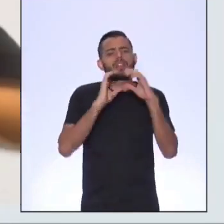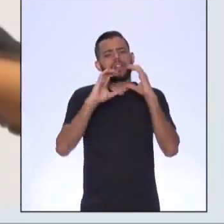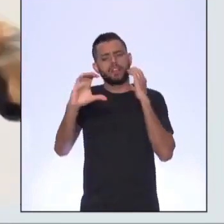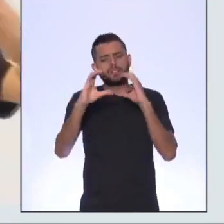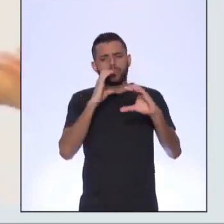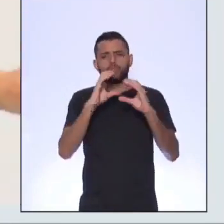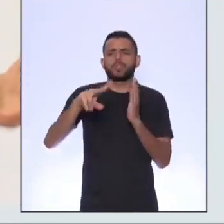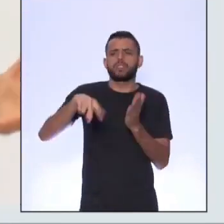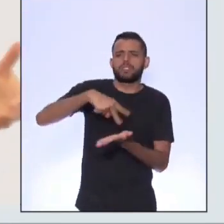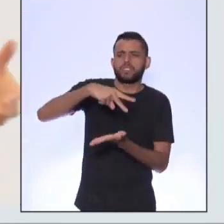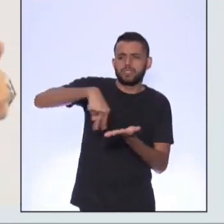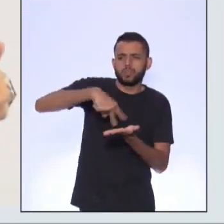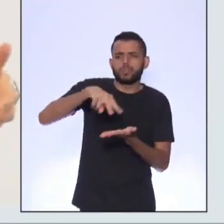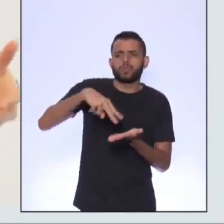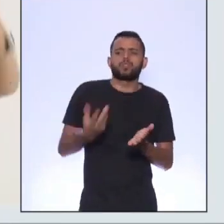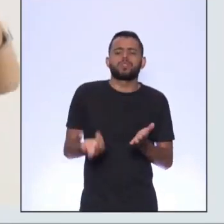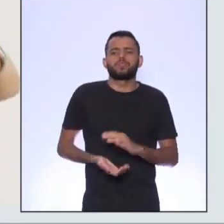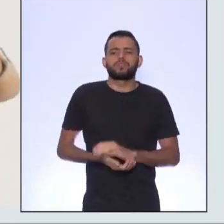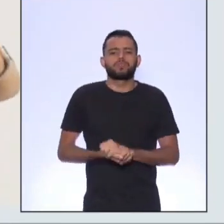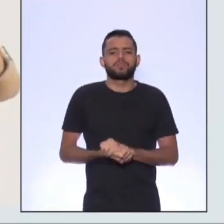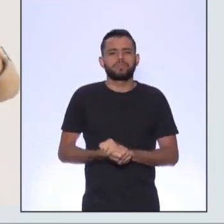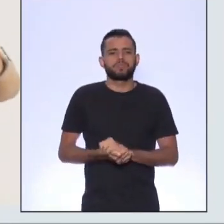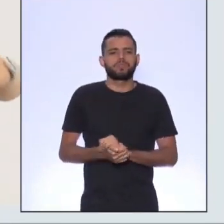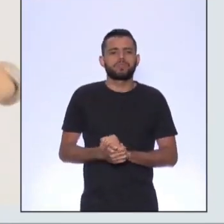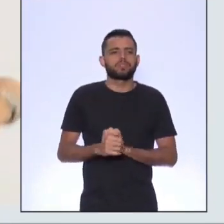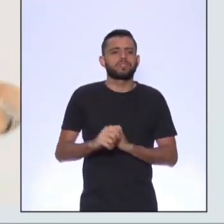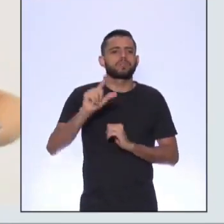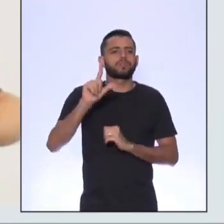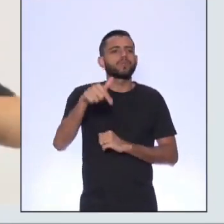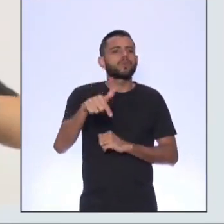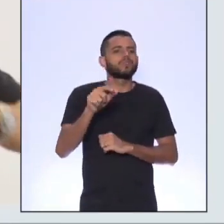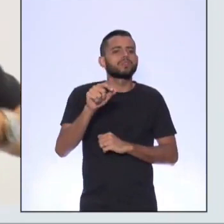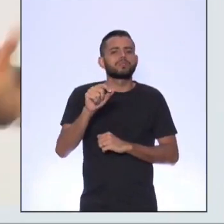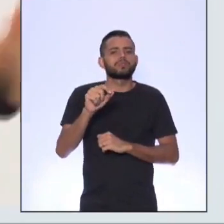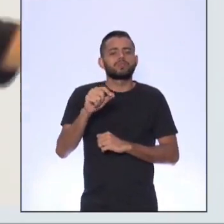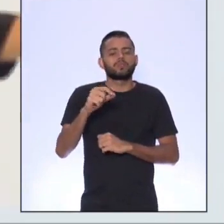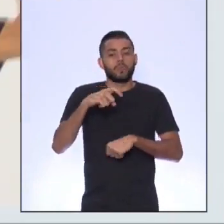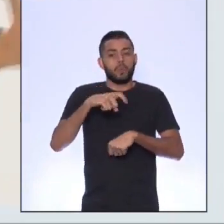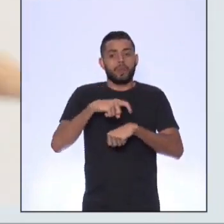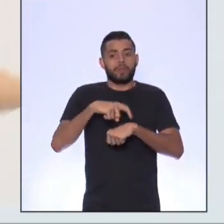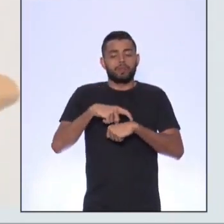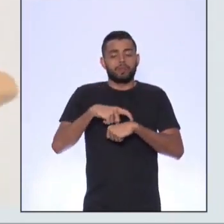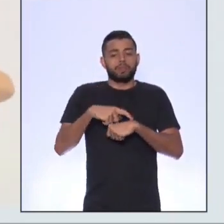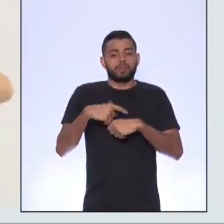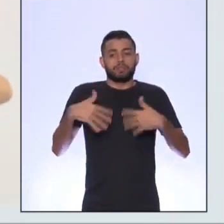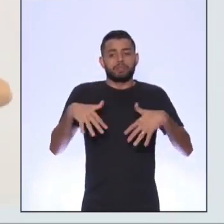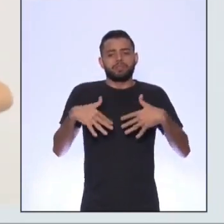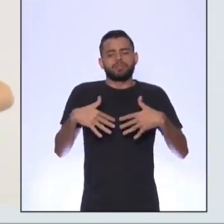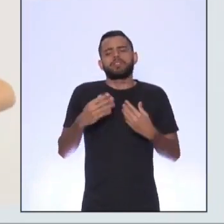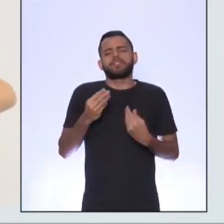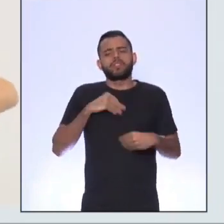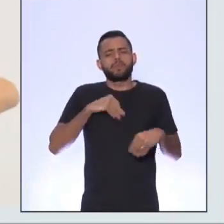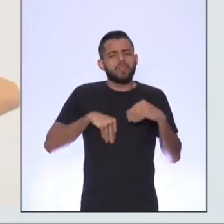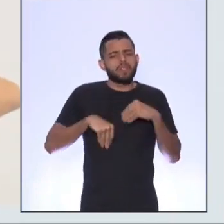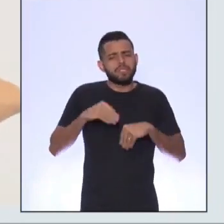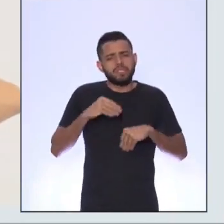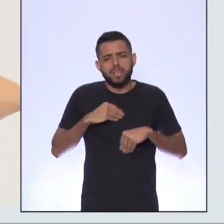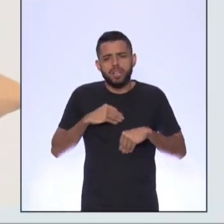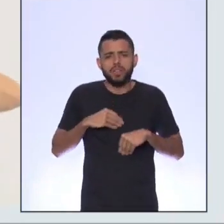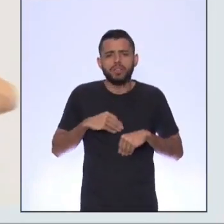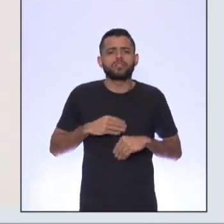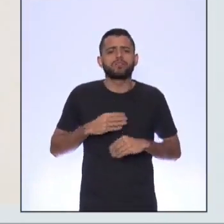cantou, dançou. Depois, passado esse momento de euforia, veio a depressão,